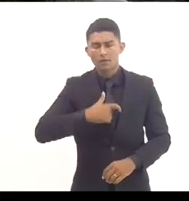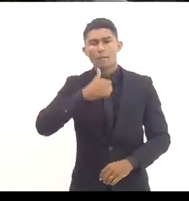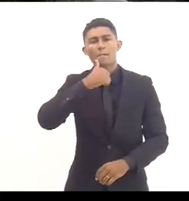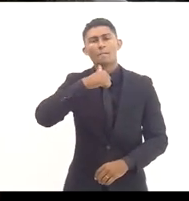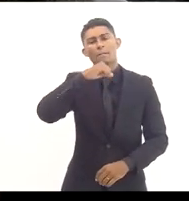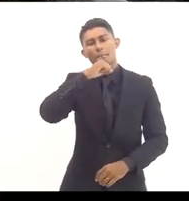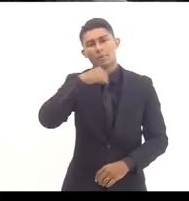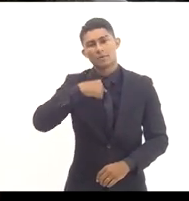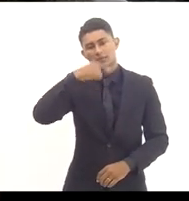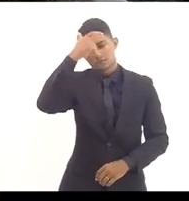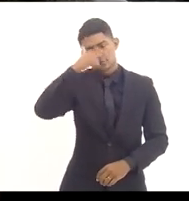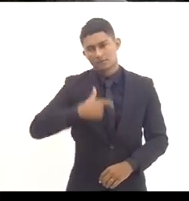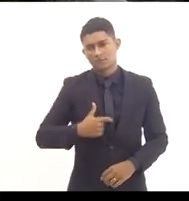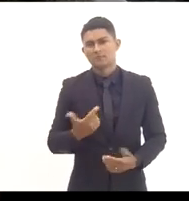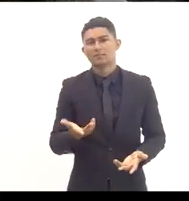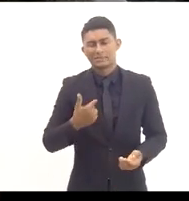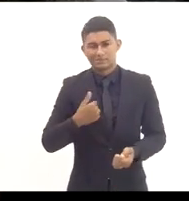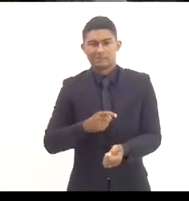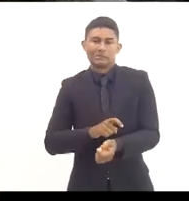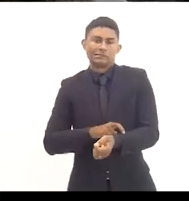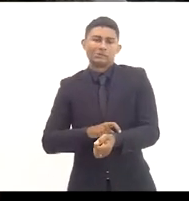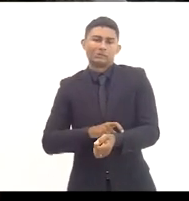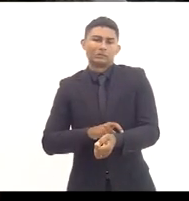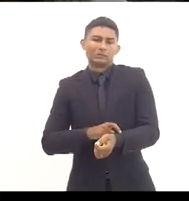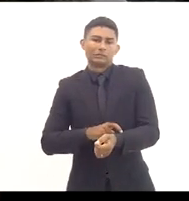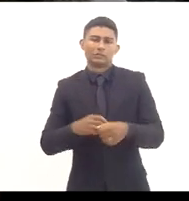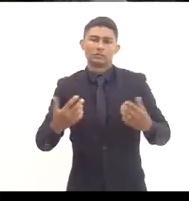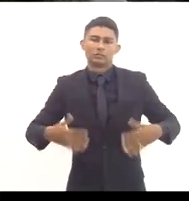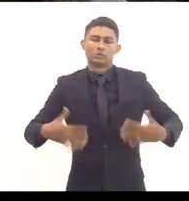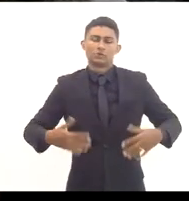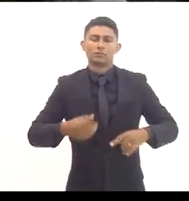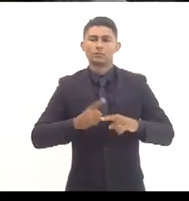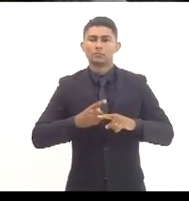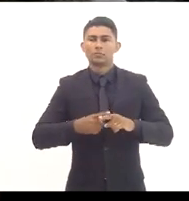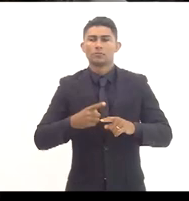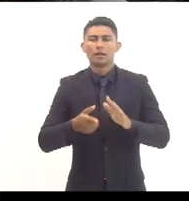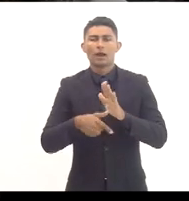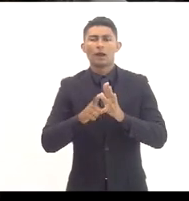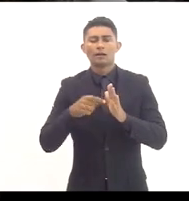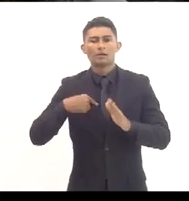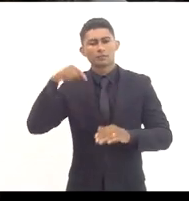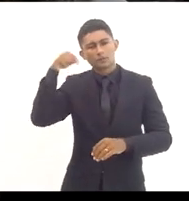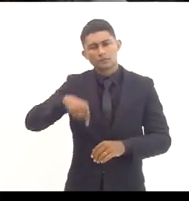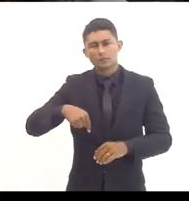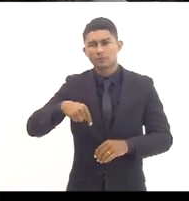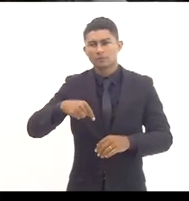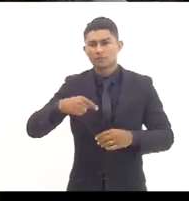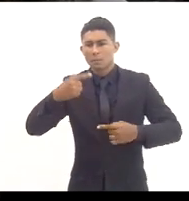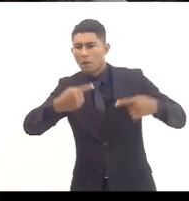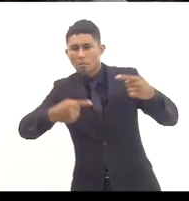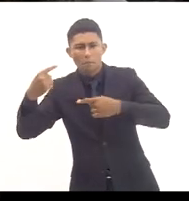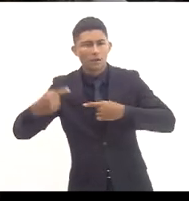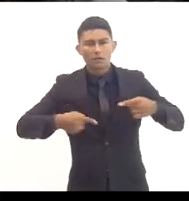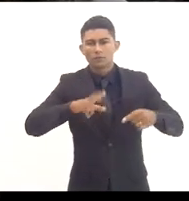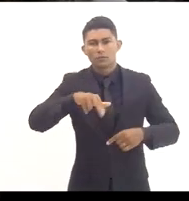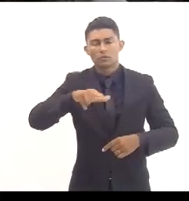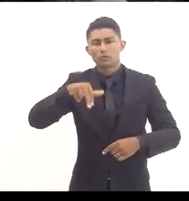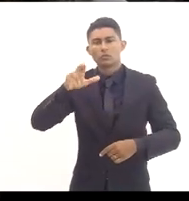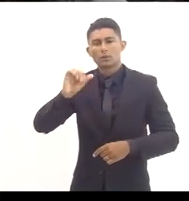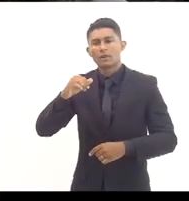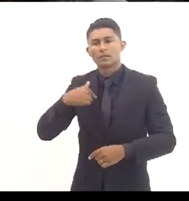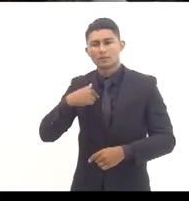nervosa mamãe que vontade nunca participou de uma mesa de debate como essa mais que tem uma experiência